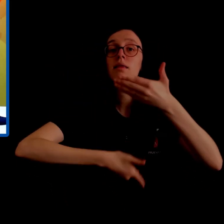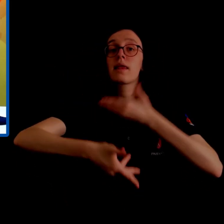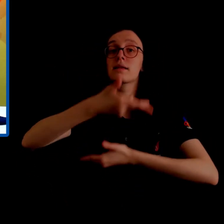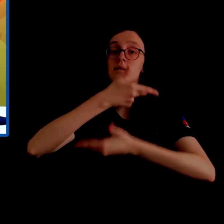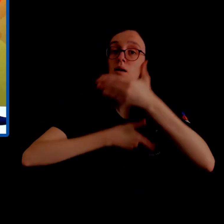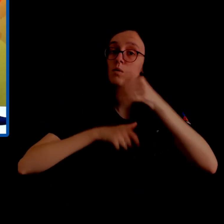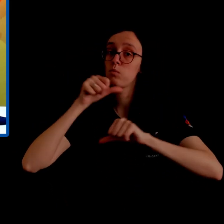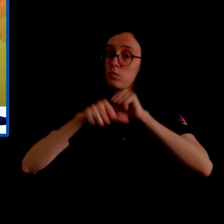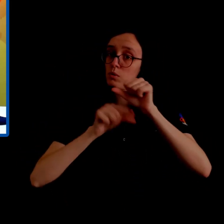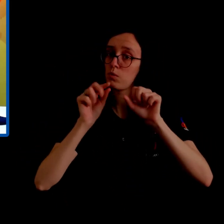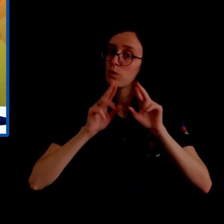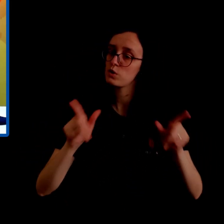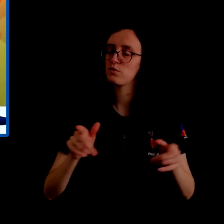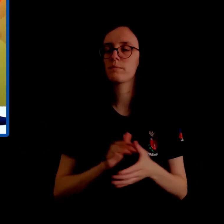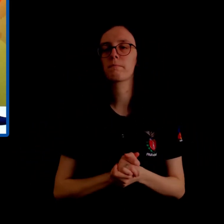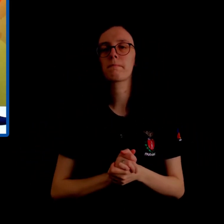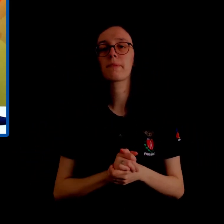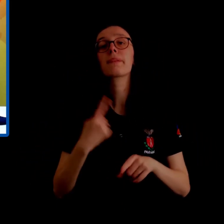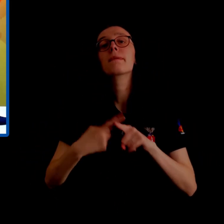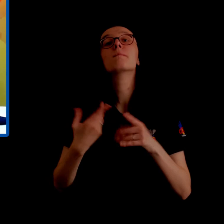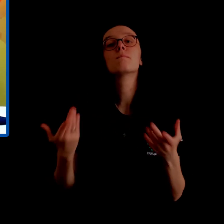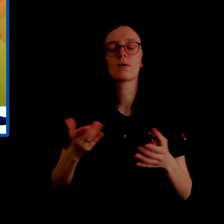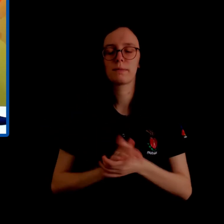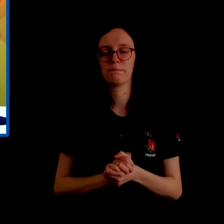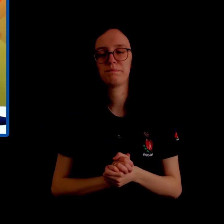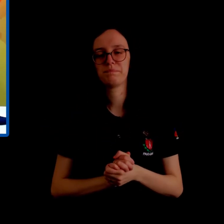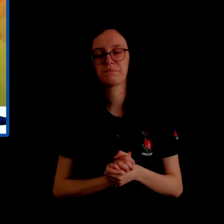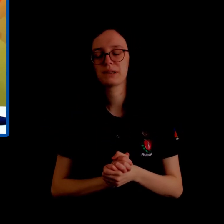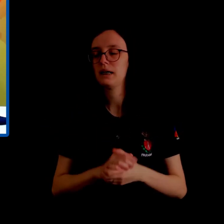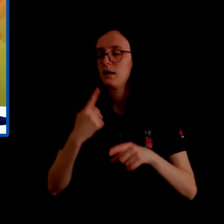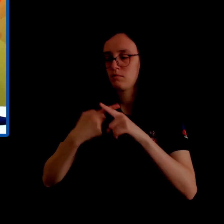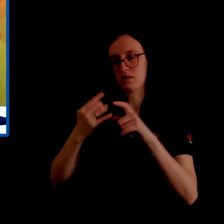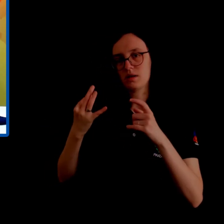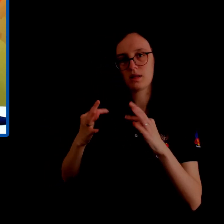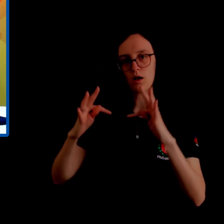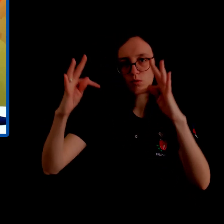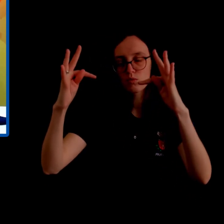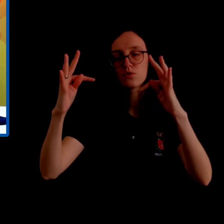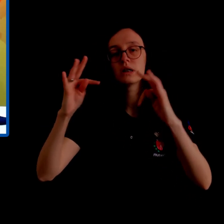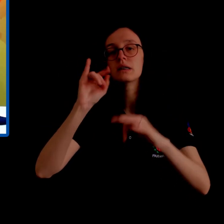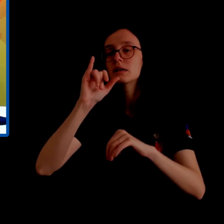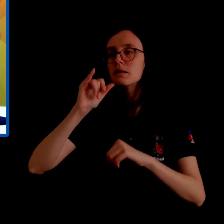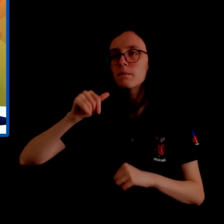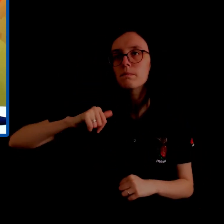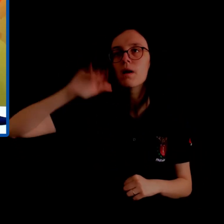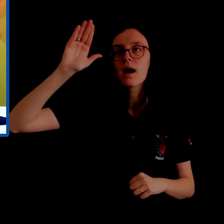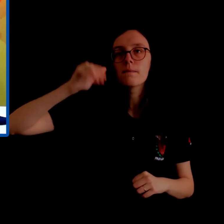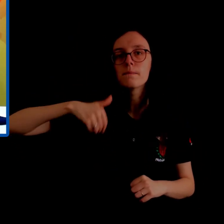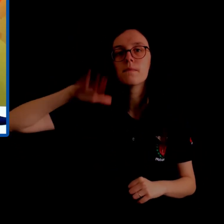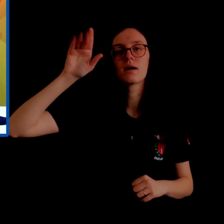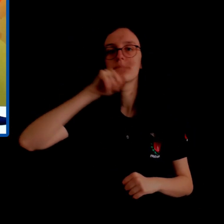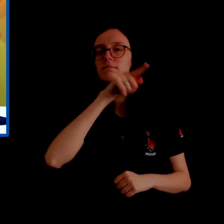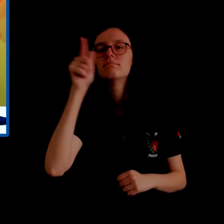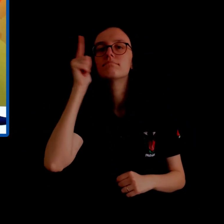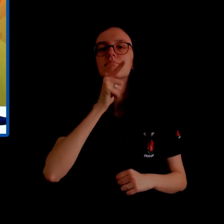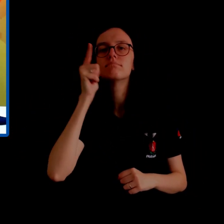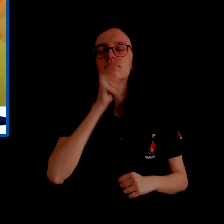ser interativo, exatamente. Porque a tecnologia, quanto mais você